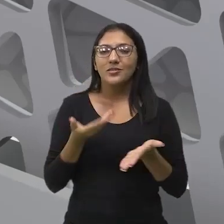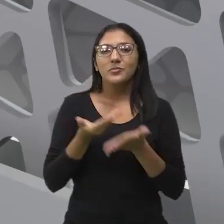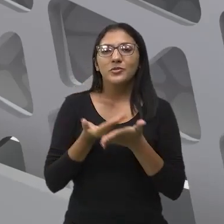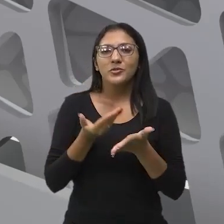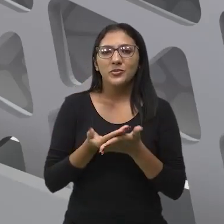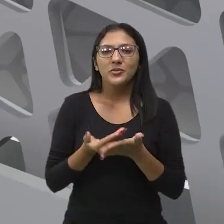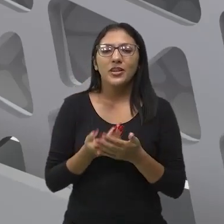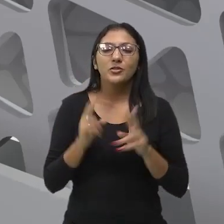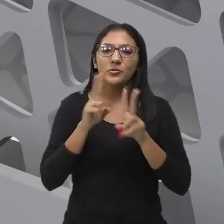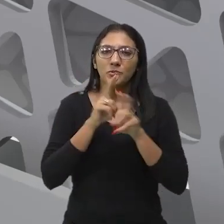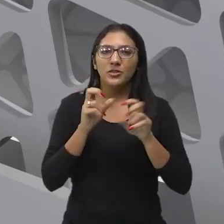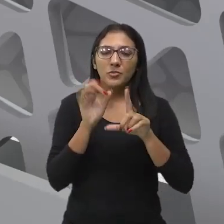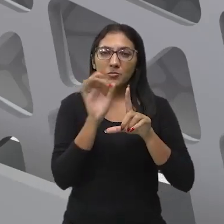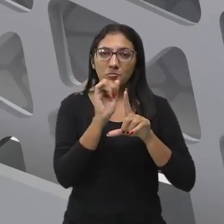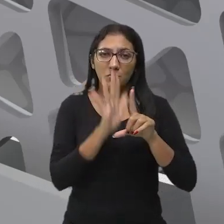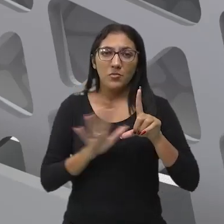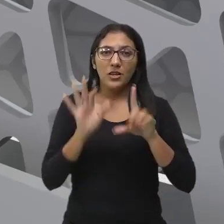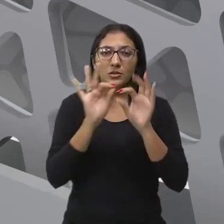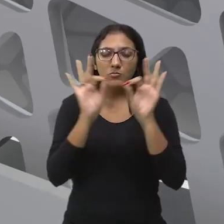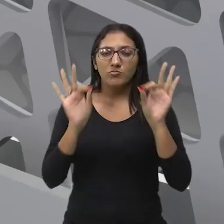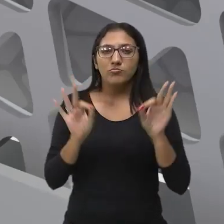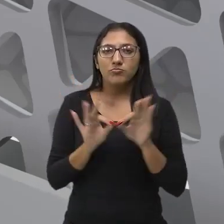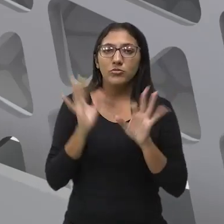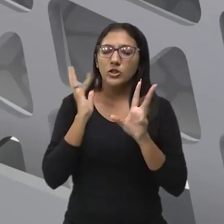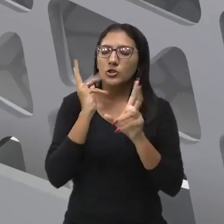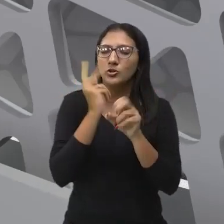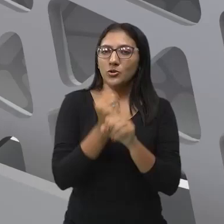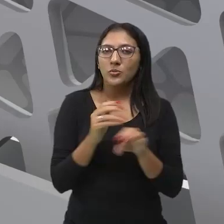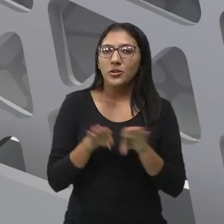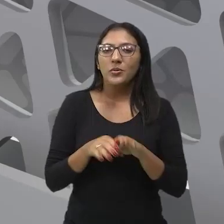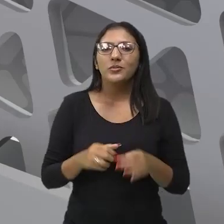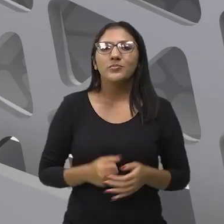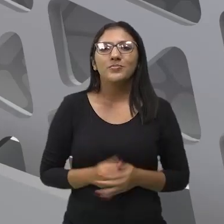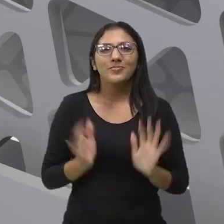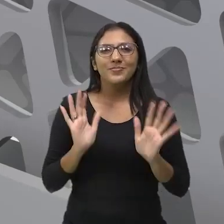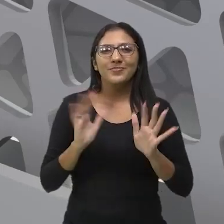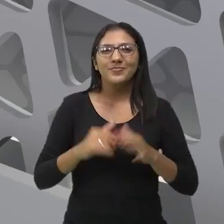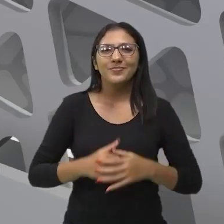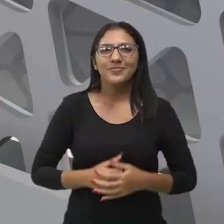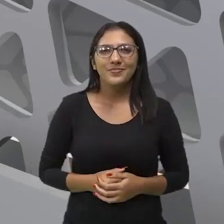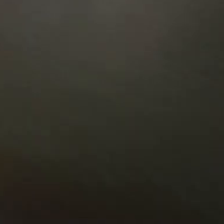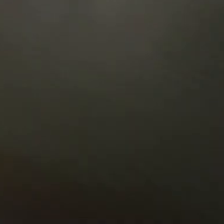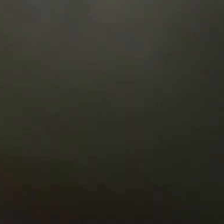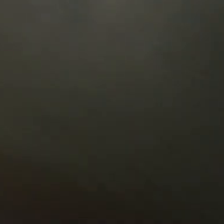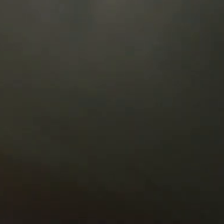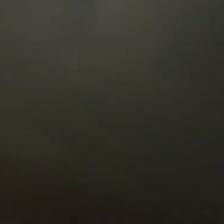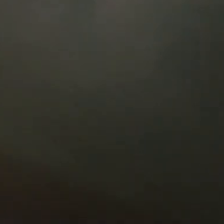aqui da nossa aula sobre circunferência e resolução de problemas. Tchau, pessoal!